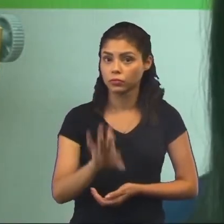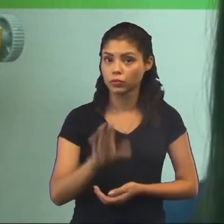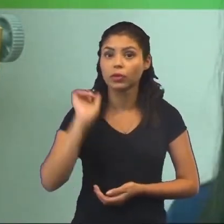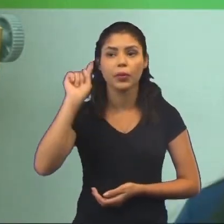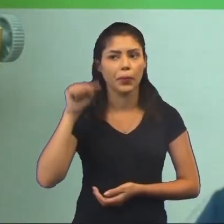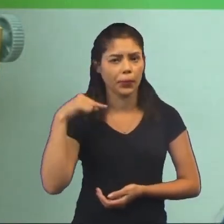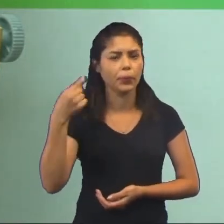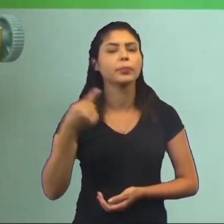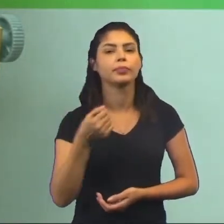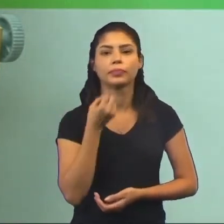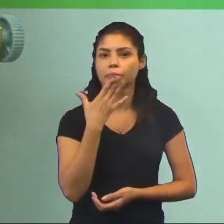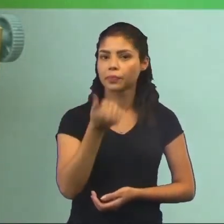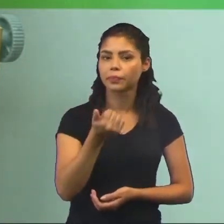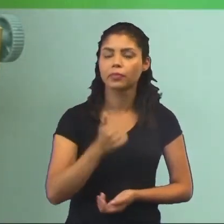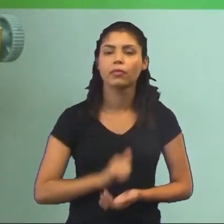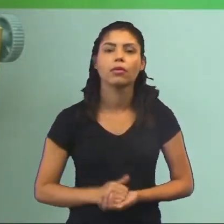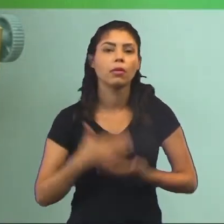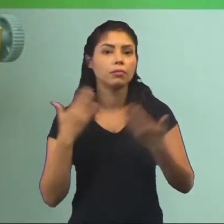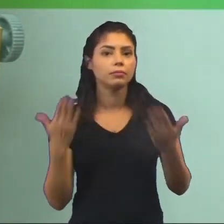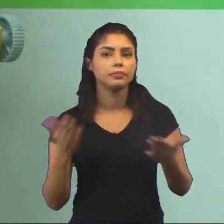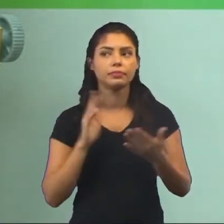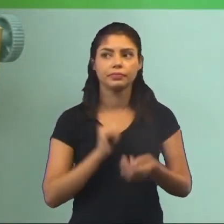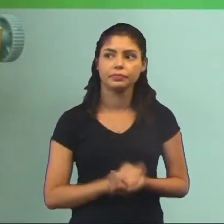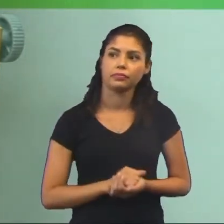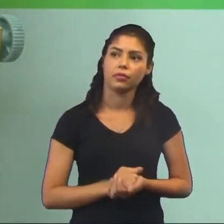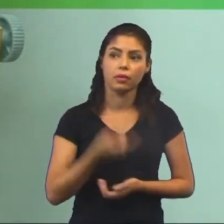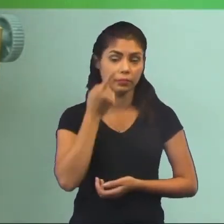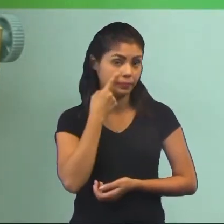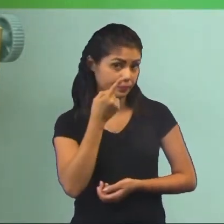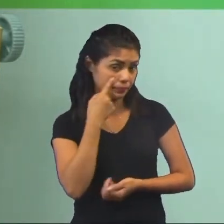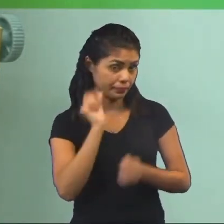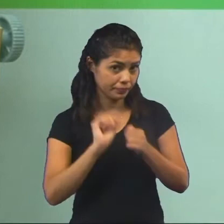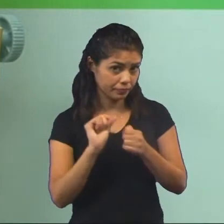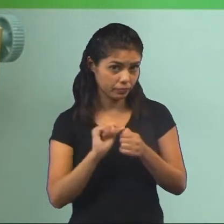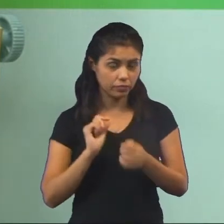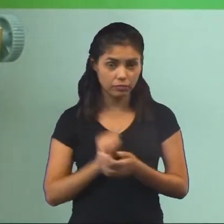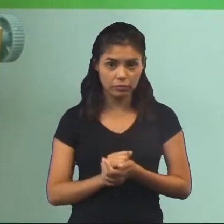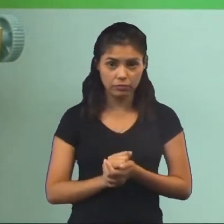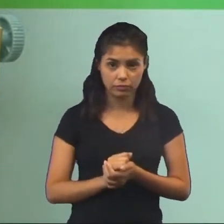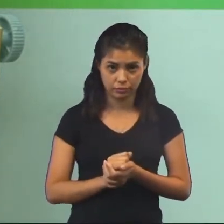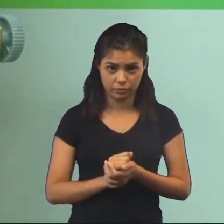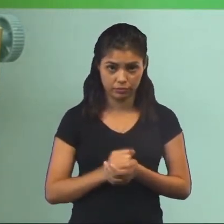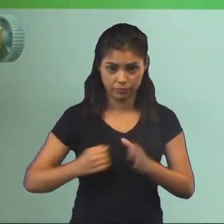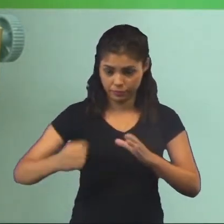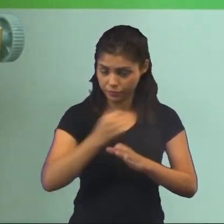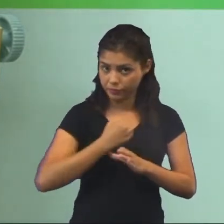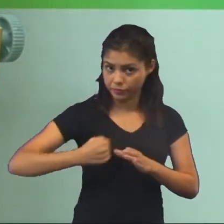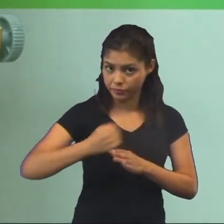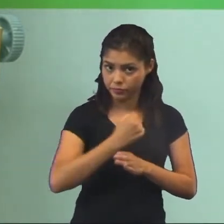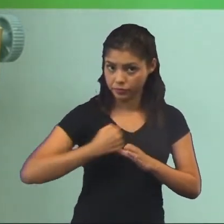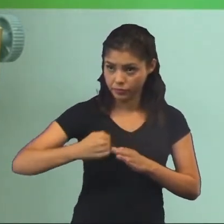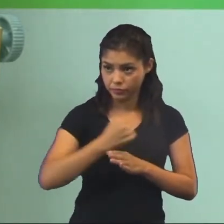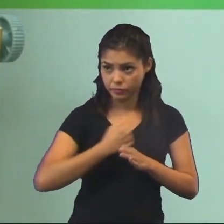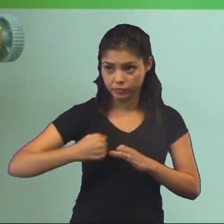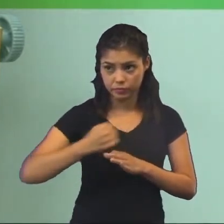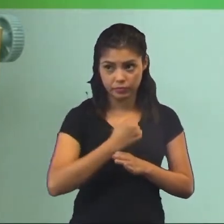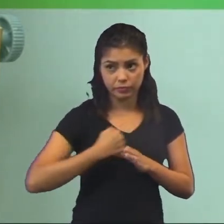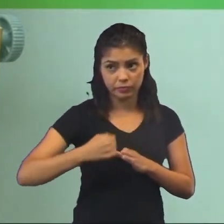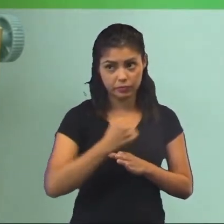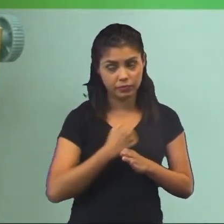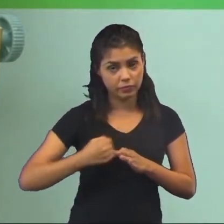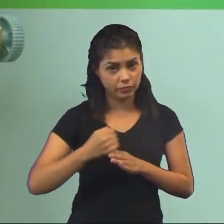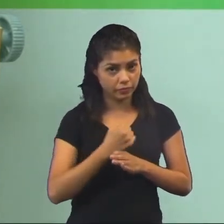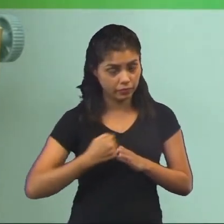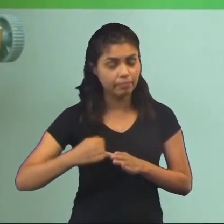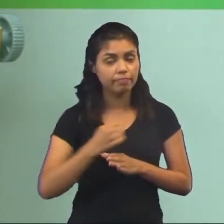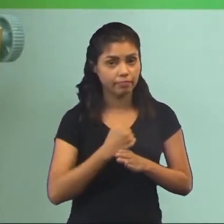granulado é depois, tá bom? Então, olha o que é que nós vamos fazer. Em uma vasilha, misture o leite em pó, o